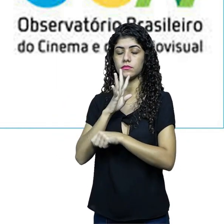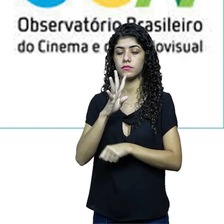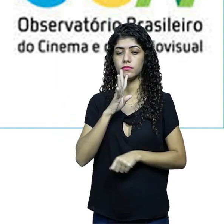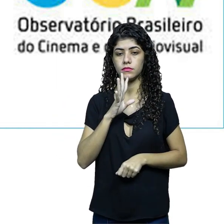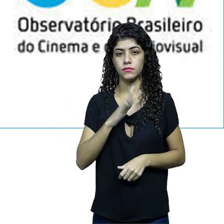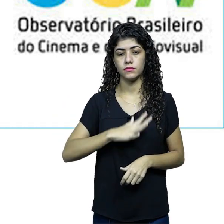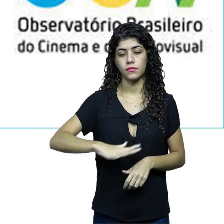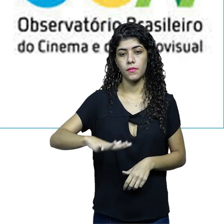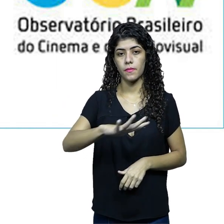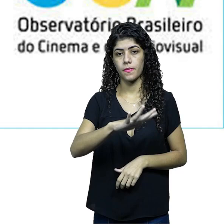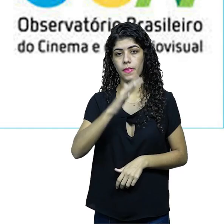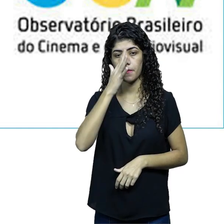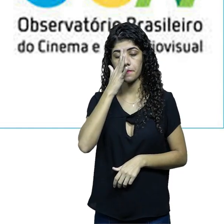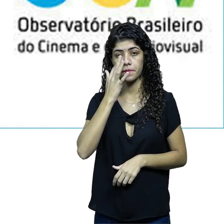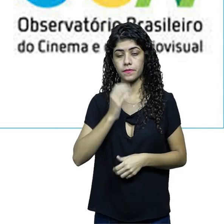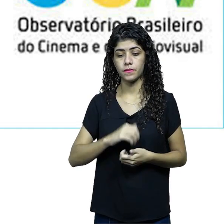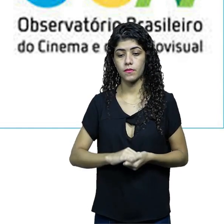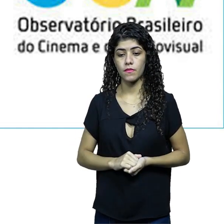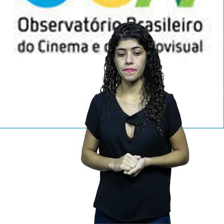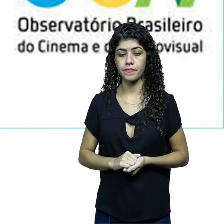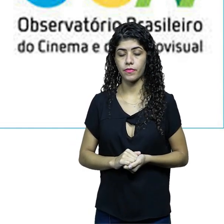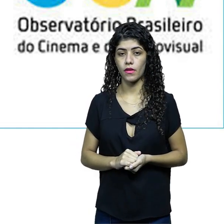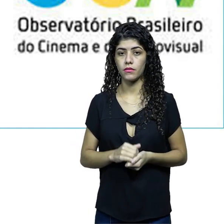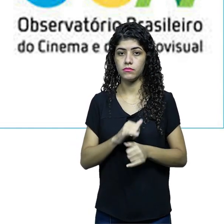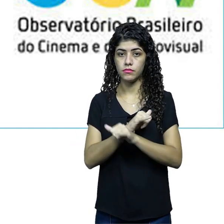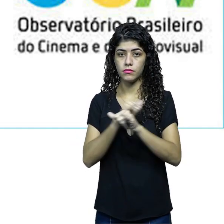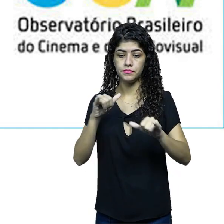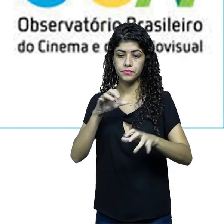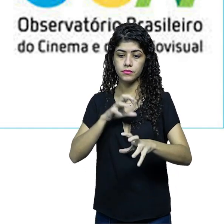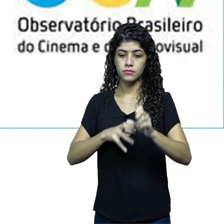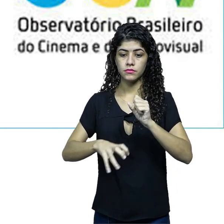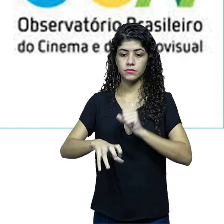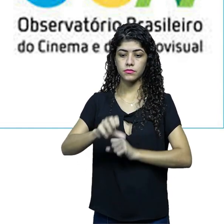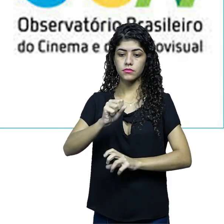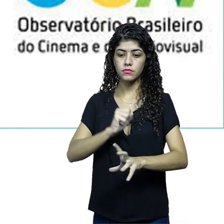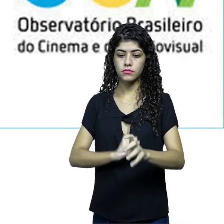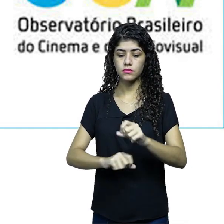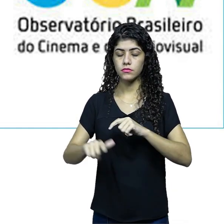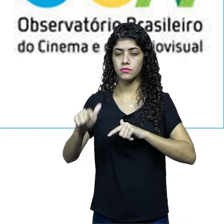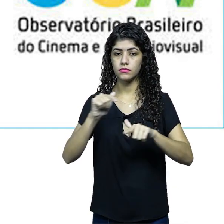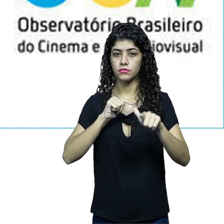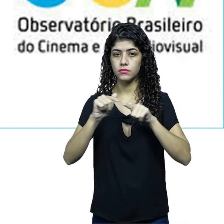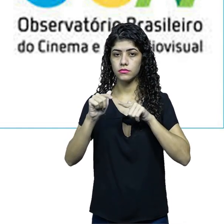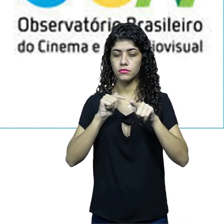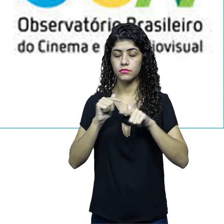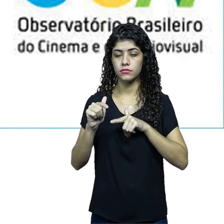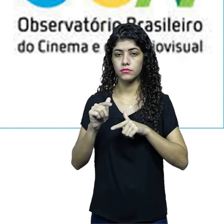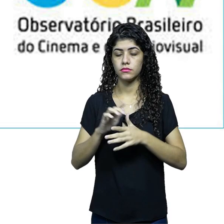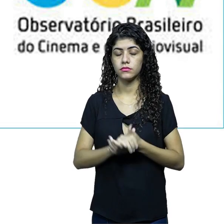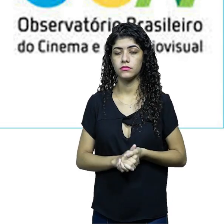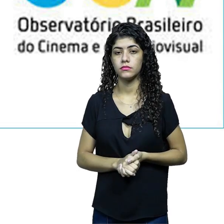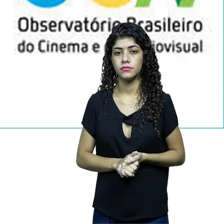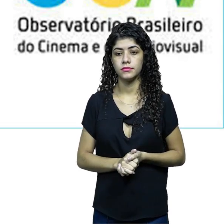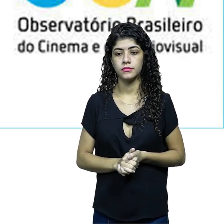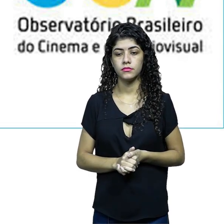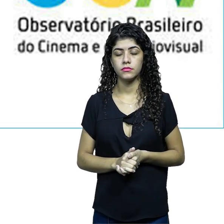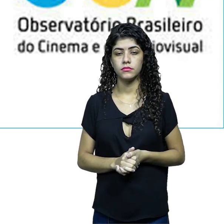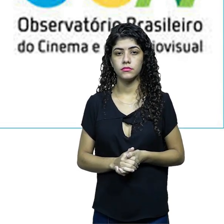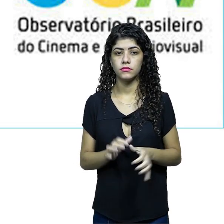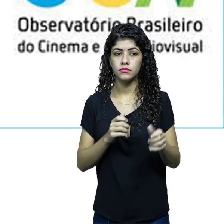e disseminação de conhecimento do setor. O recolhimento de dados é resultado direto do trabalho de